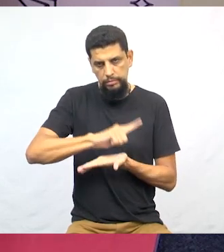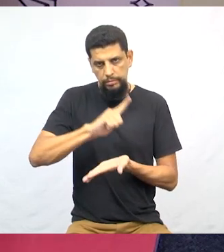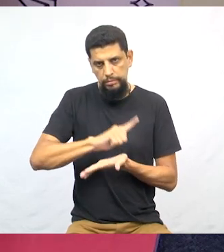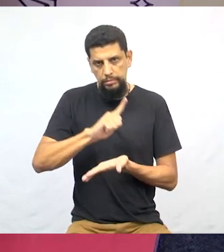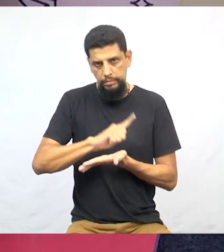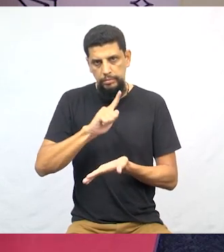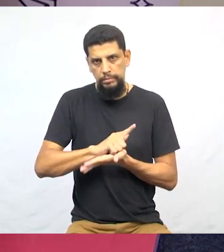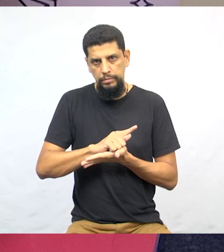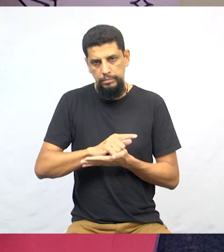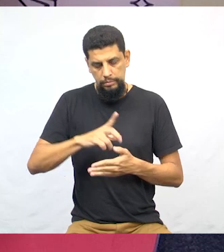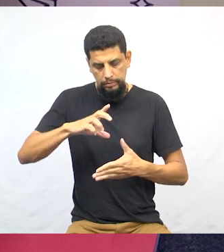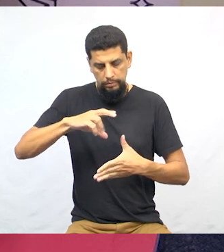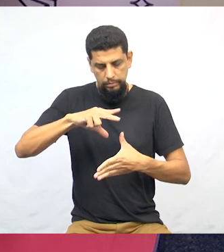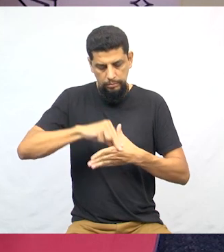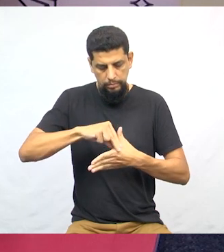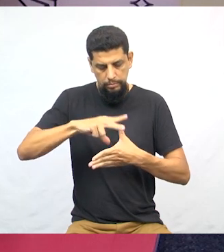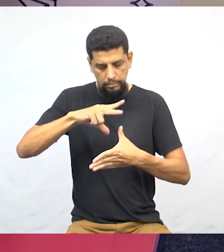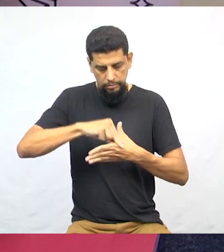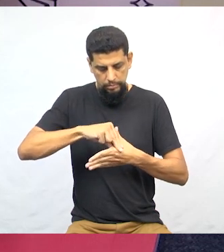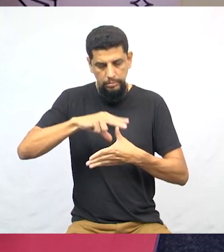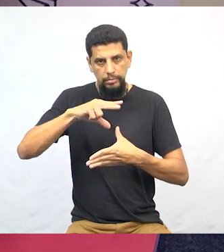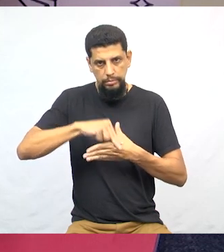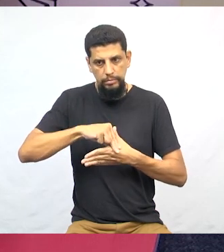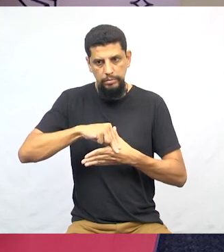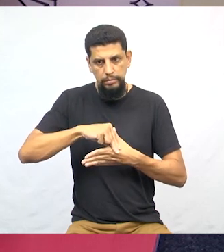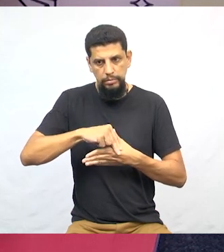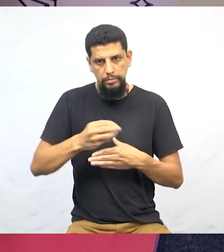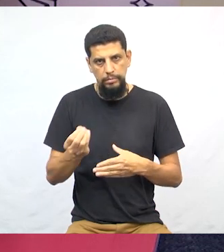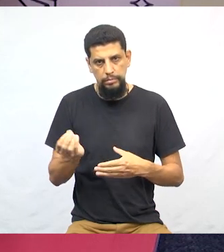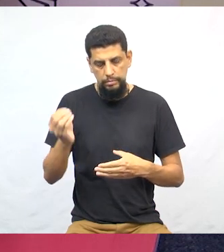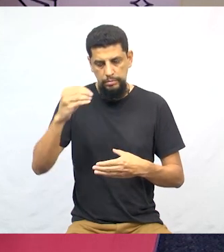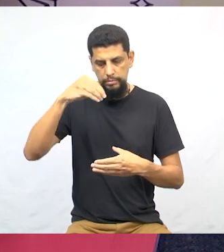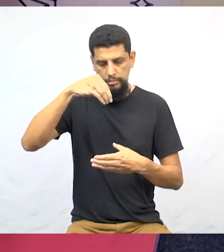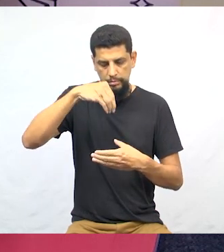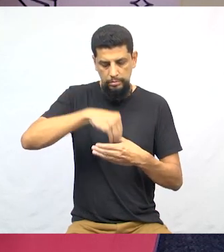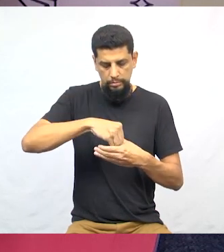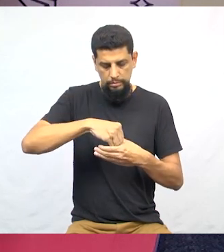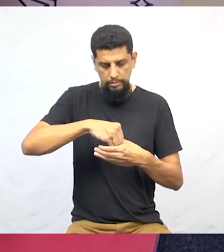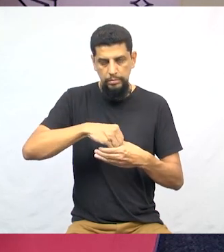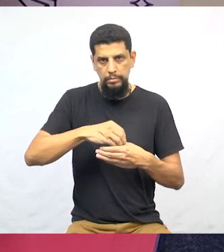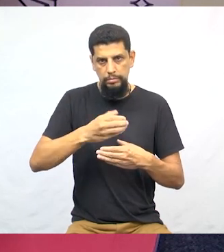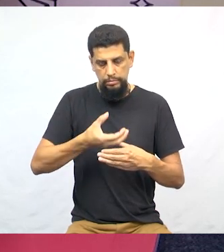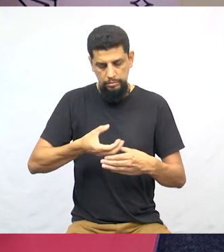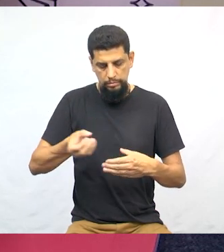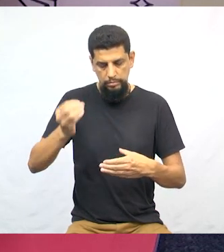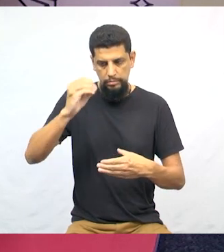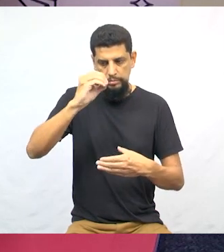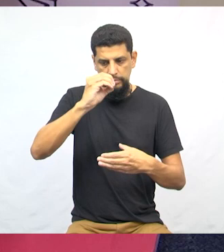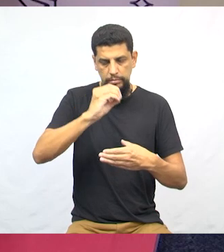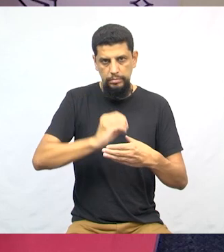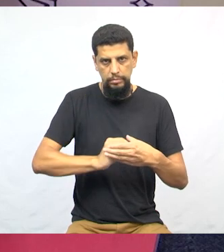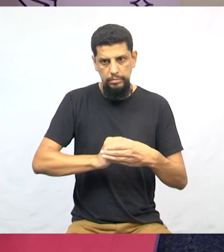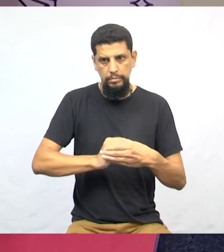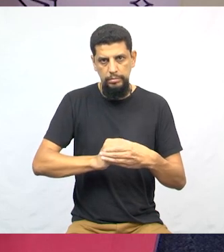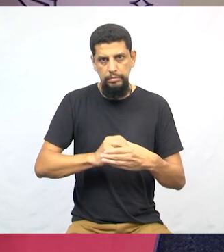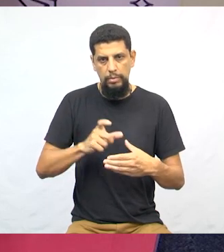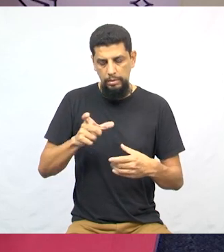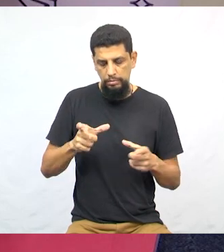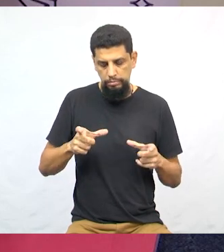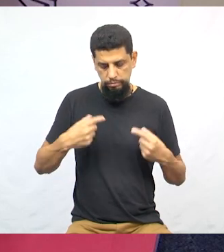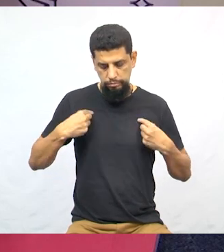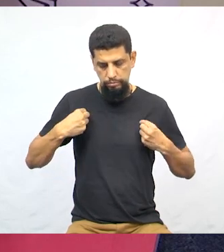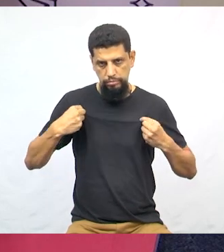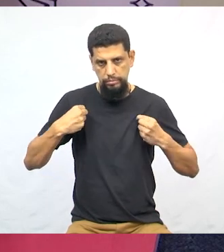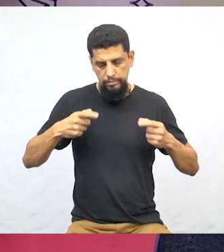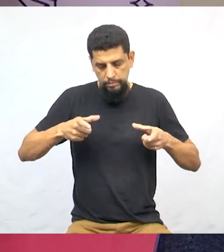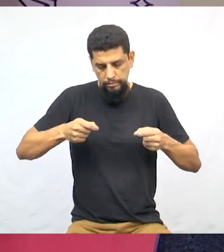mãe lá, né, se pode usar o pegador para pegar as bolinhas e colocar dentro do copinho. Pode usar até um prendedor